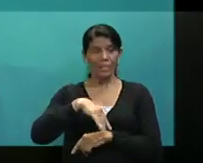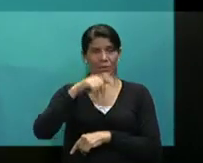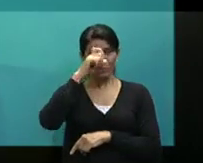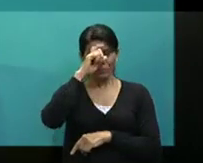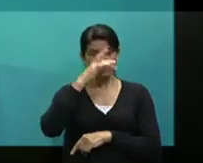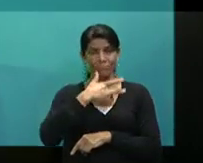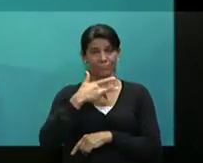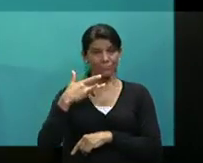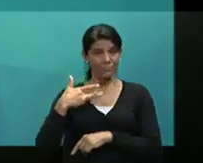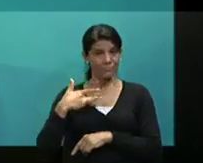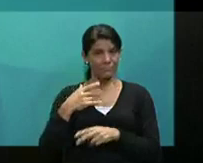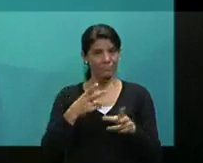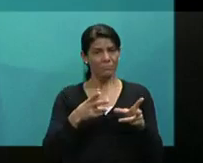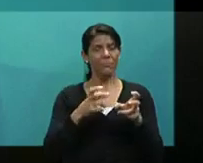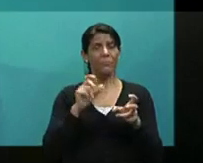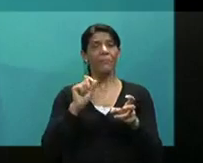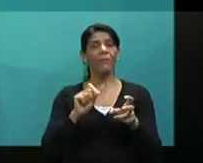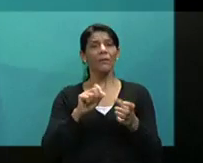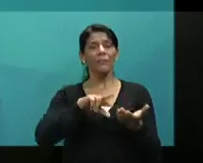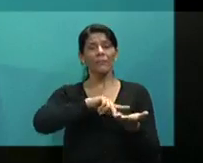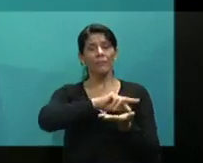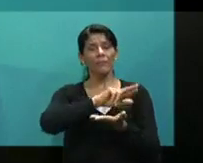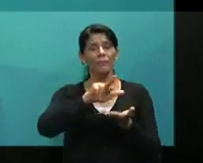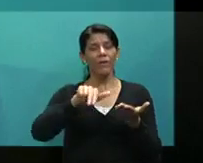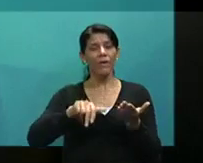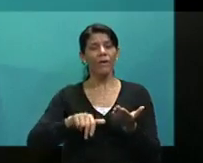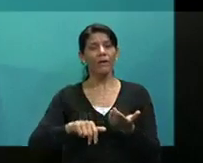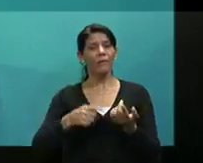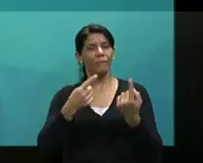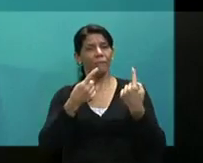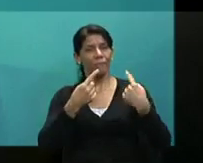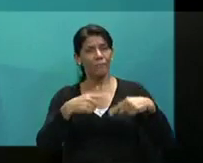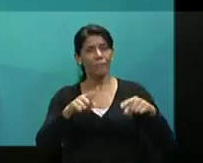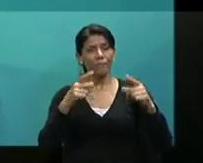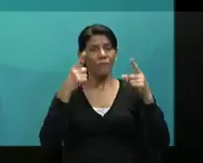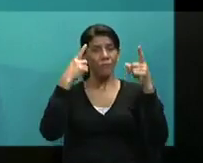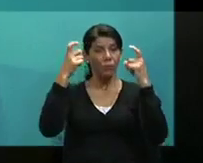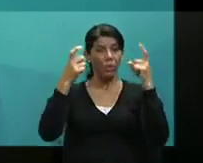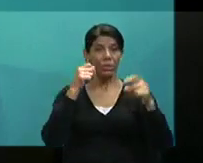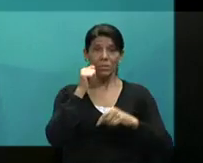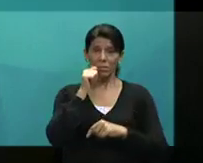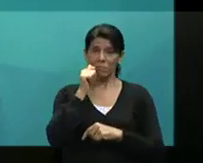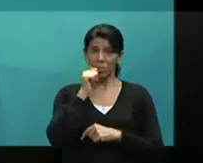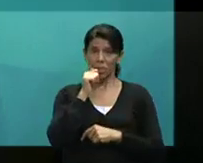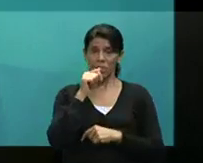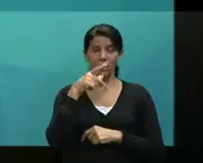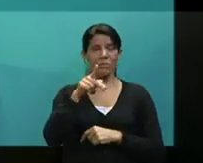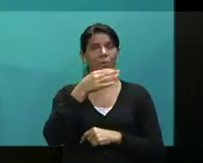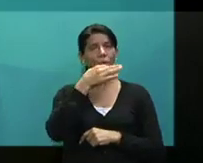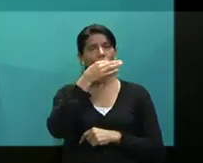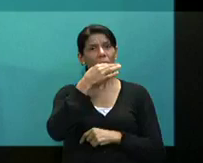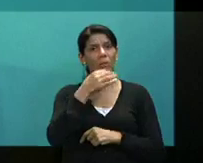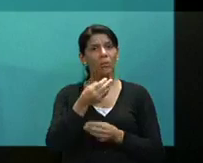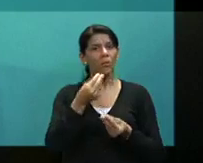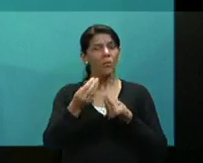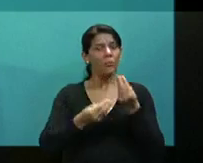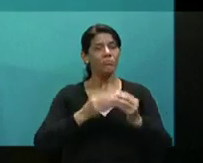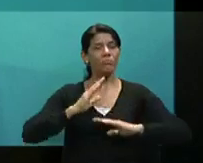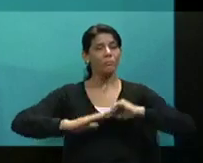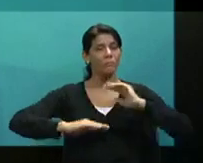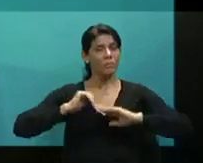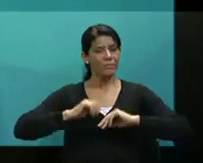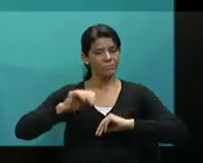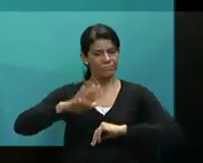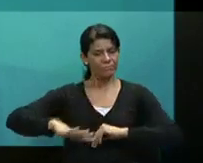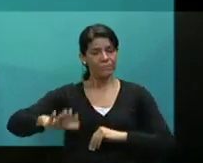de saúde, identificou-se inúmeros casos de violência contra a mulher. Na sua opinião, como os profissionais